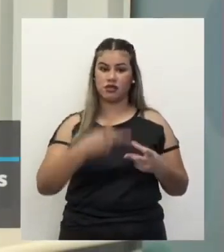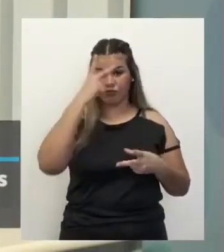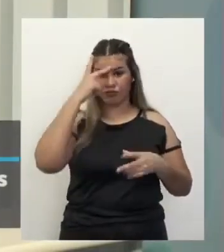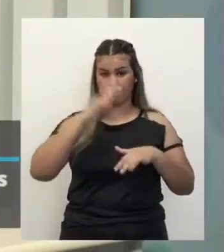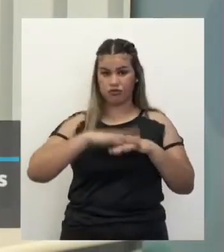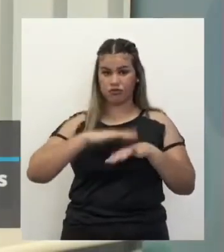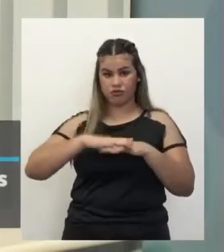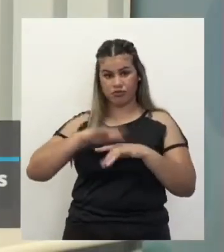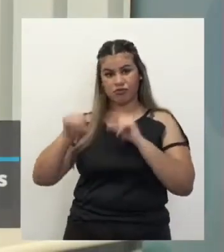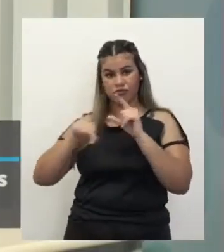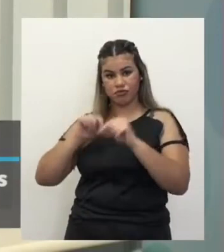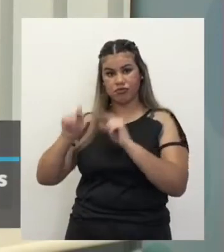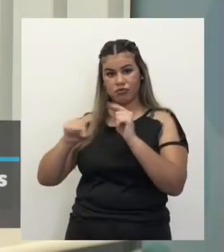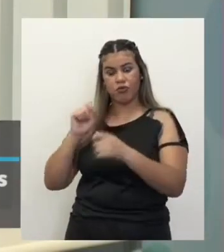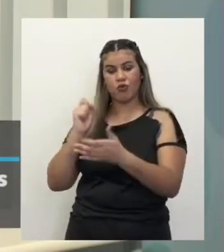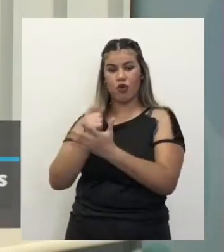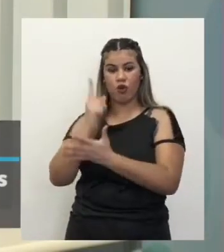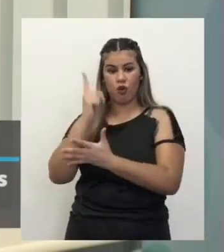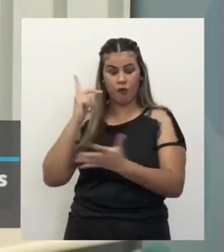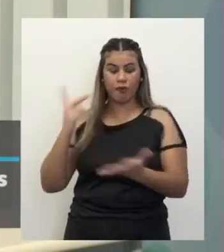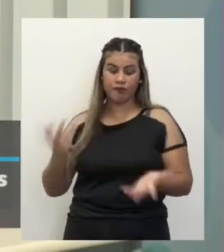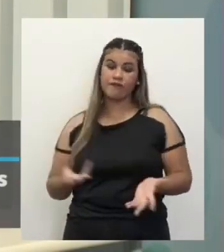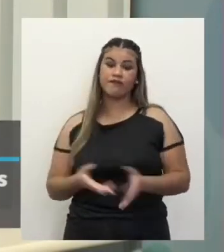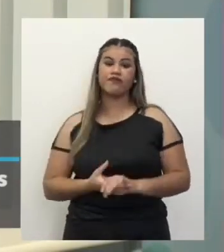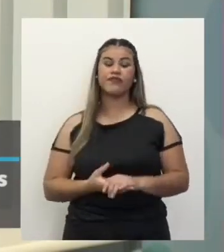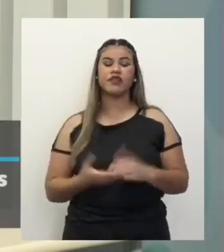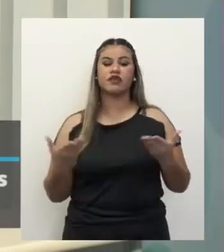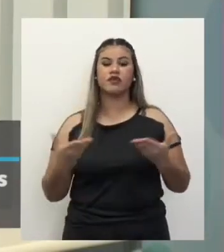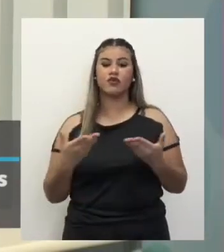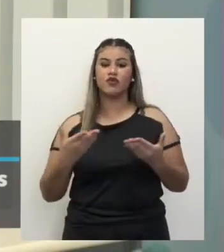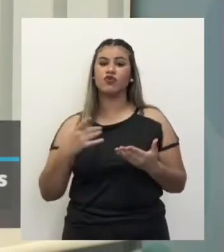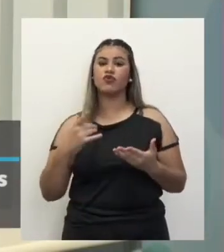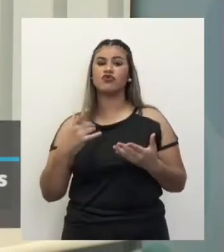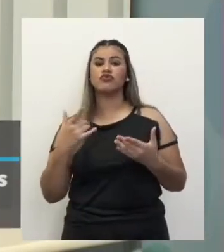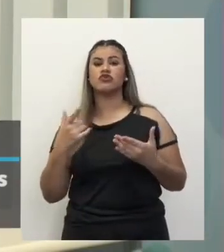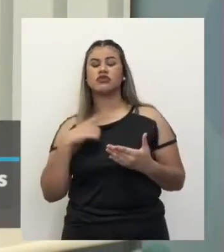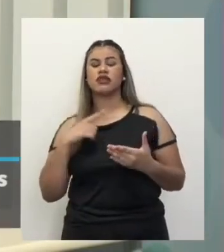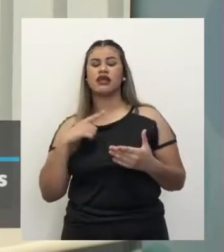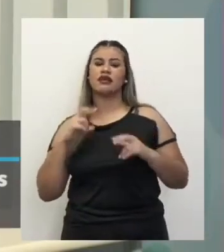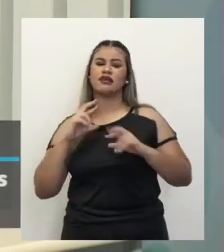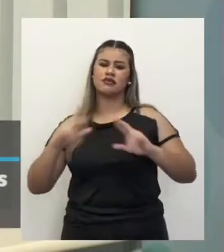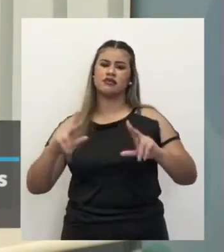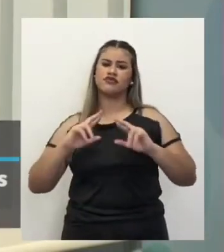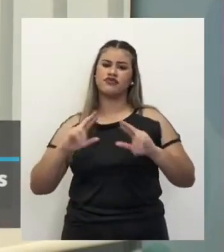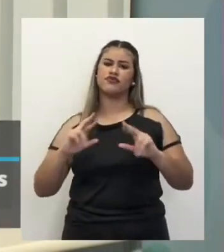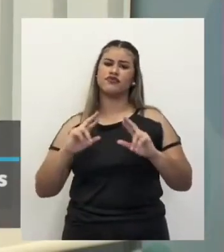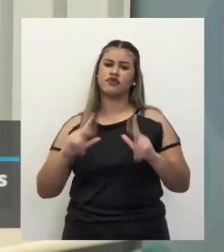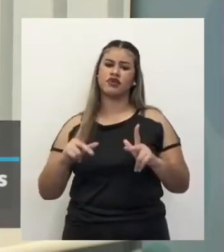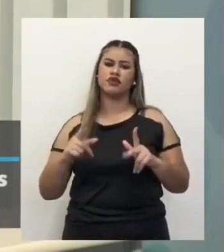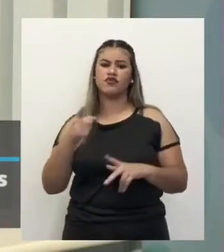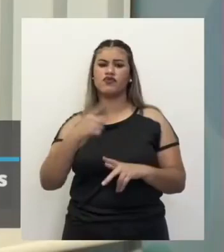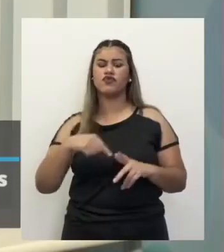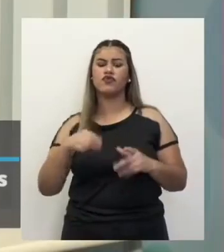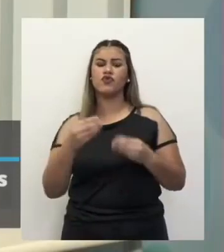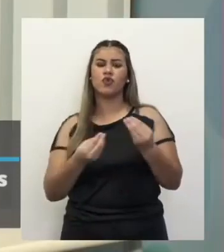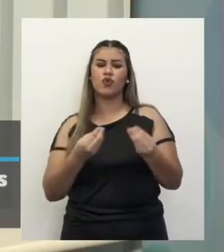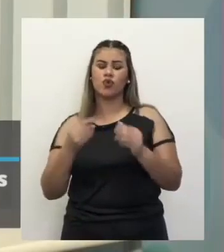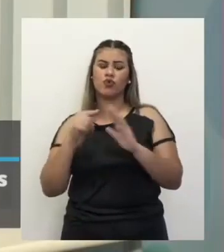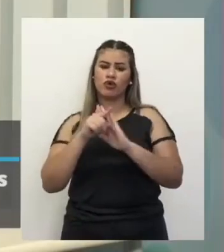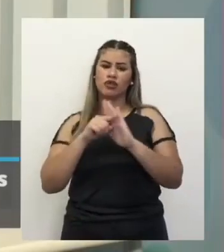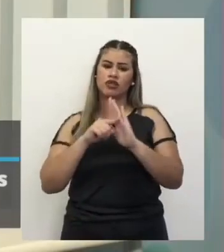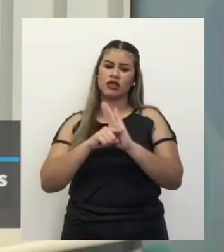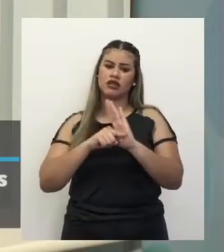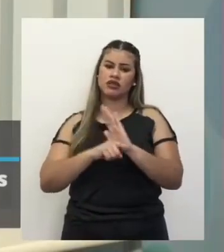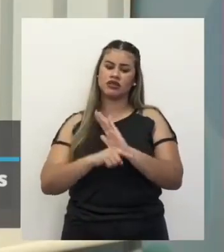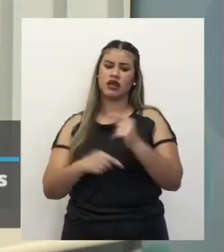produção. E hoje a gente tem dinâmicas muito diferentes, né? Basta você fazer uma análise sobre o quanto a gente